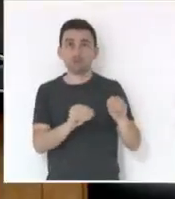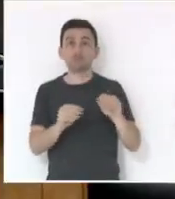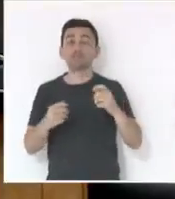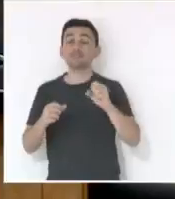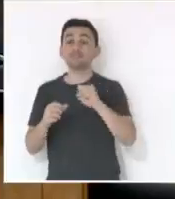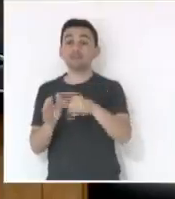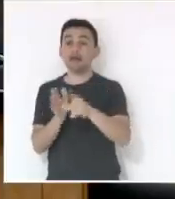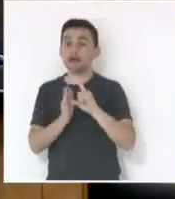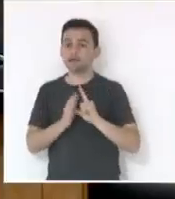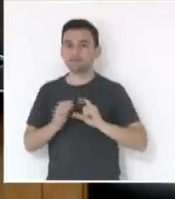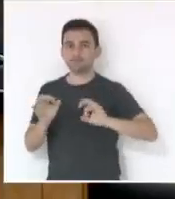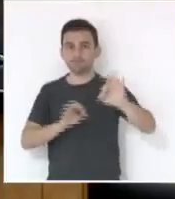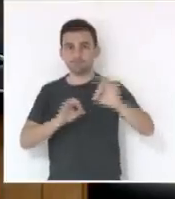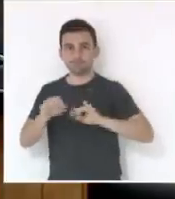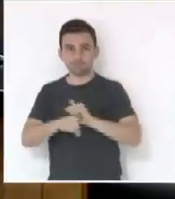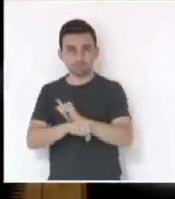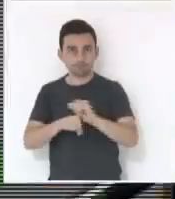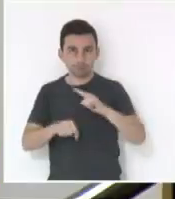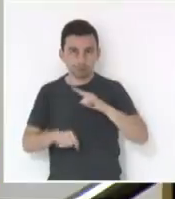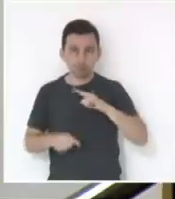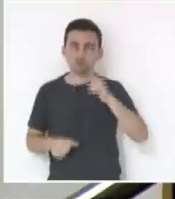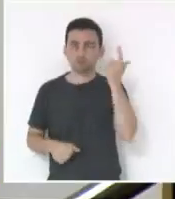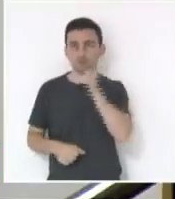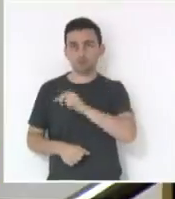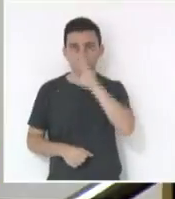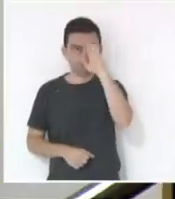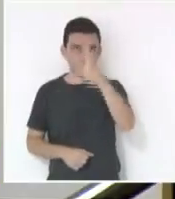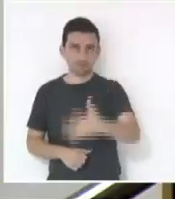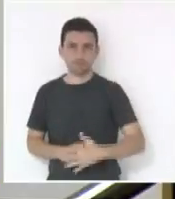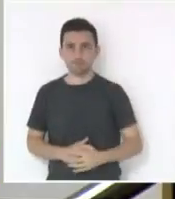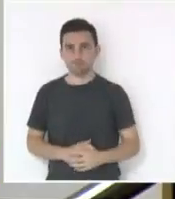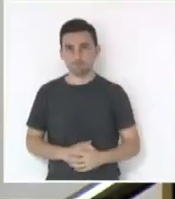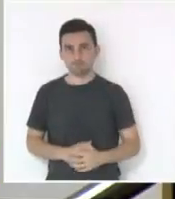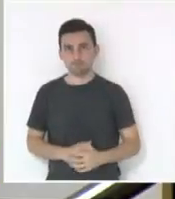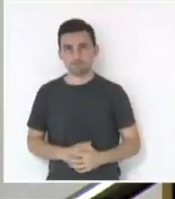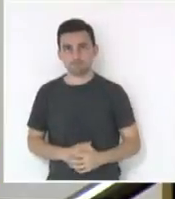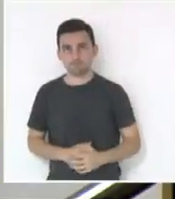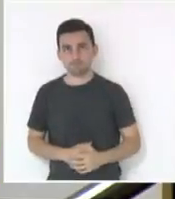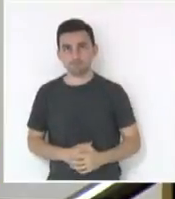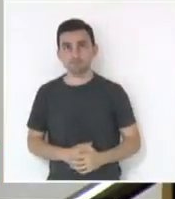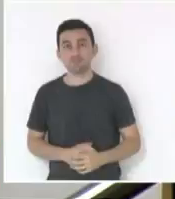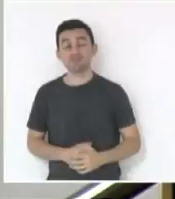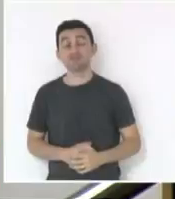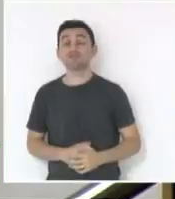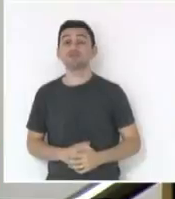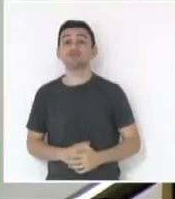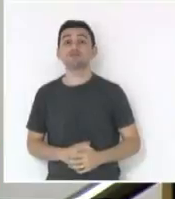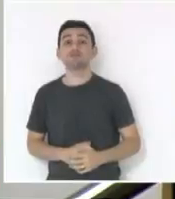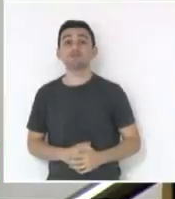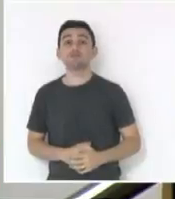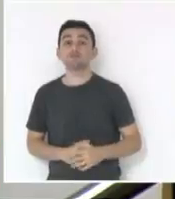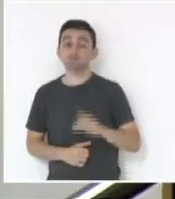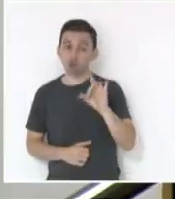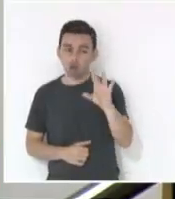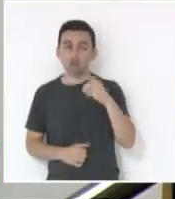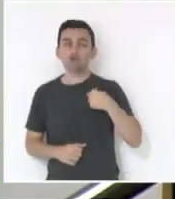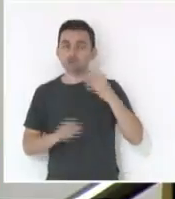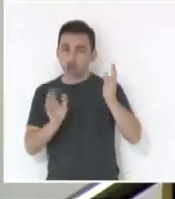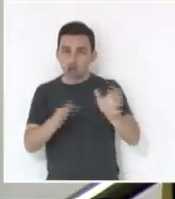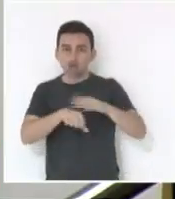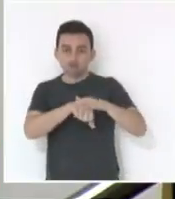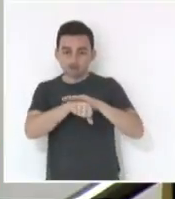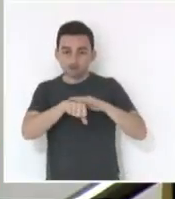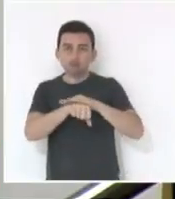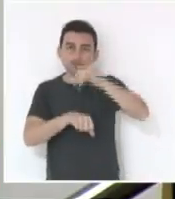resolver. Obrigado pela parte. Parabéns pelo pronunciamento. Só que, ao falar com